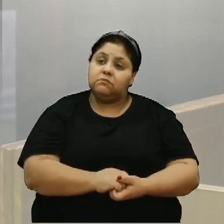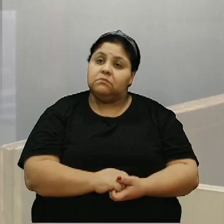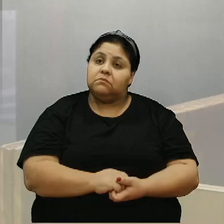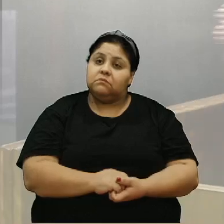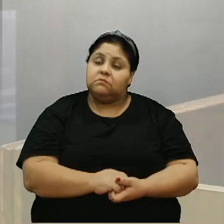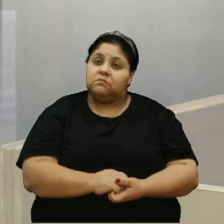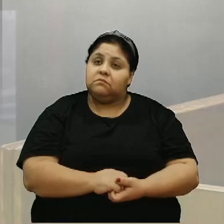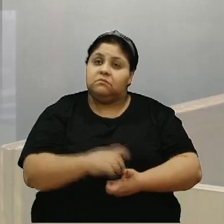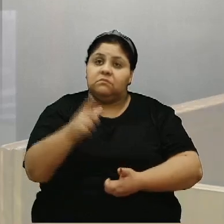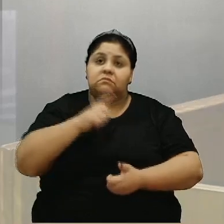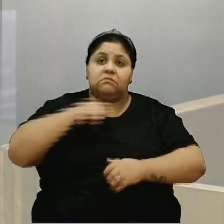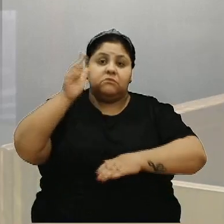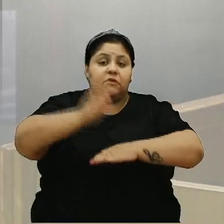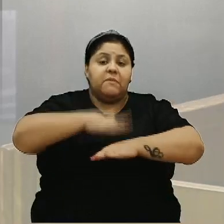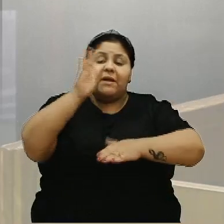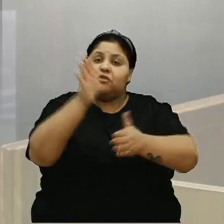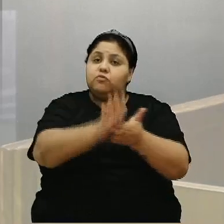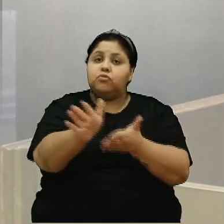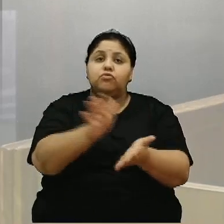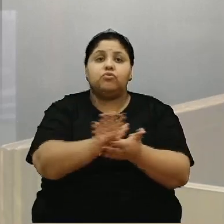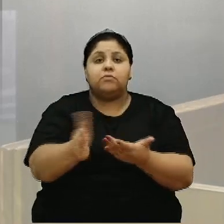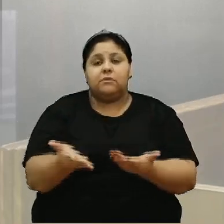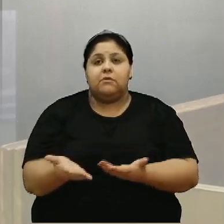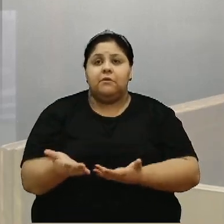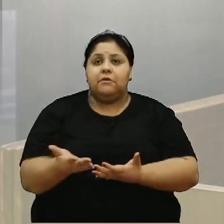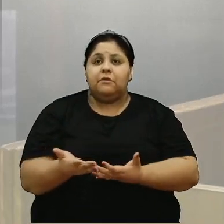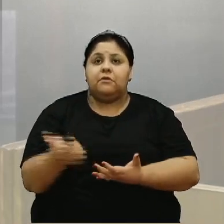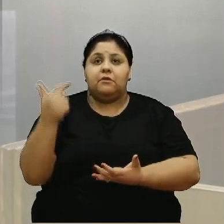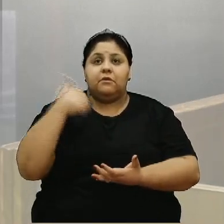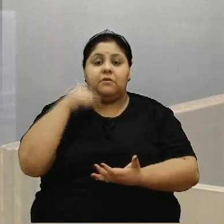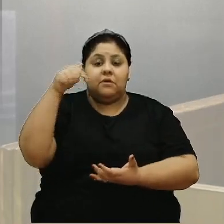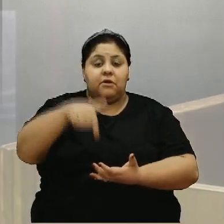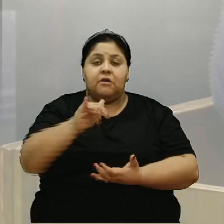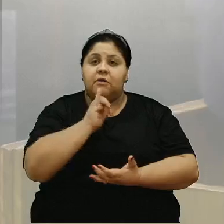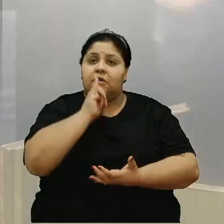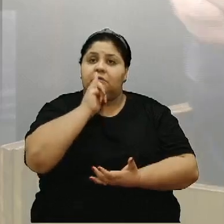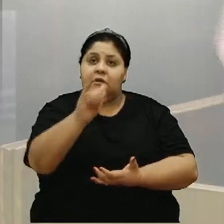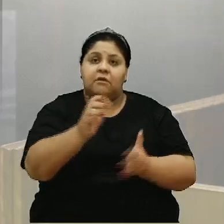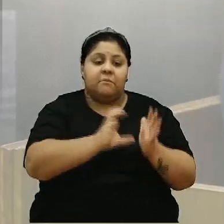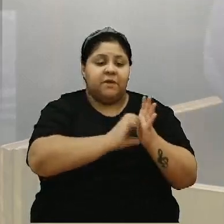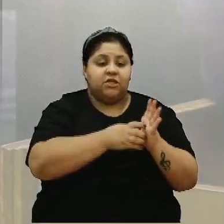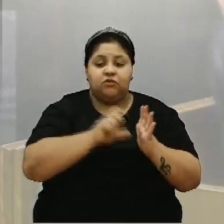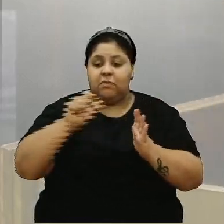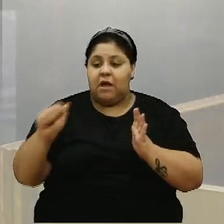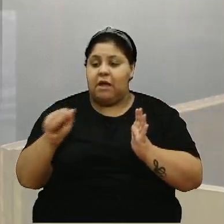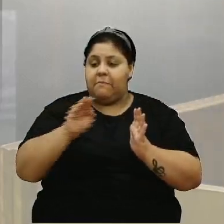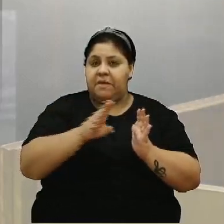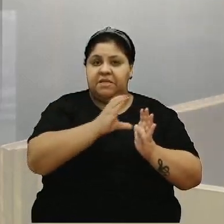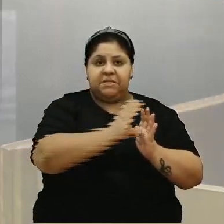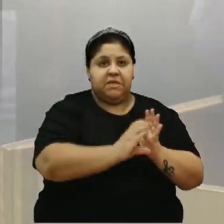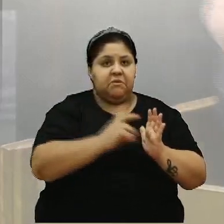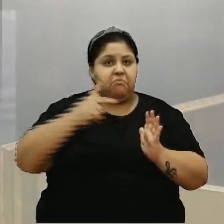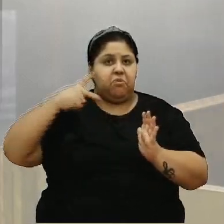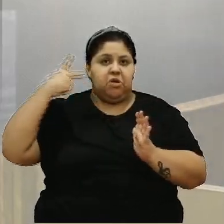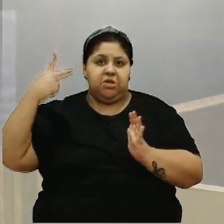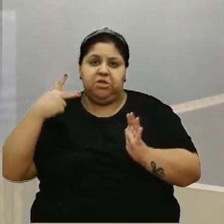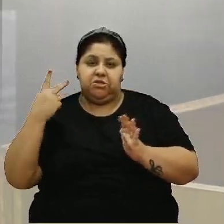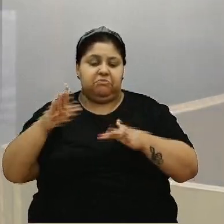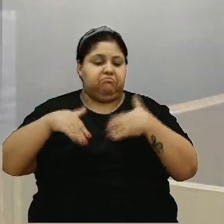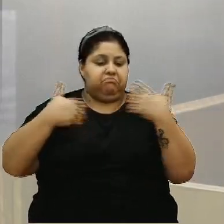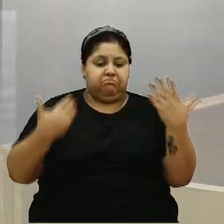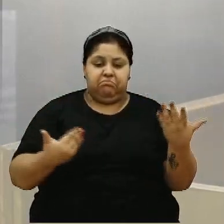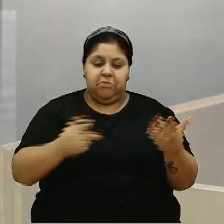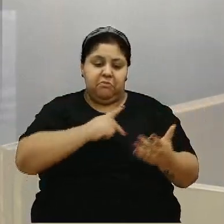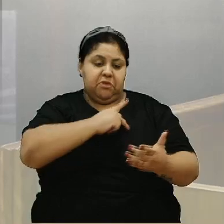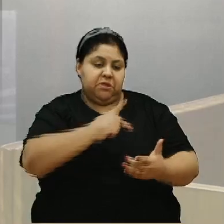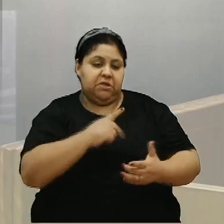Quando não tiver mais esses produtos. E eu aqui não vou falar de partido A, B ou C, política desse, daquele,